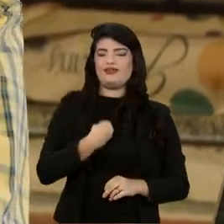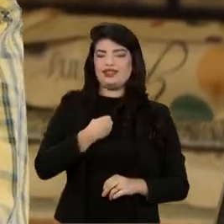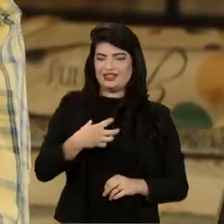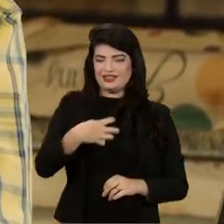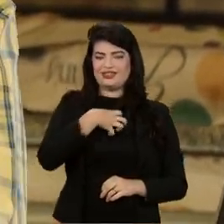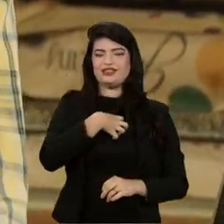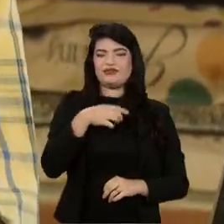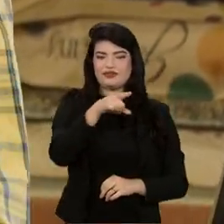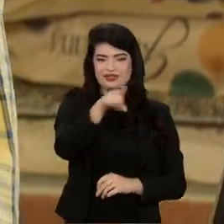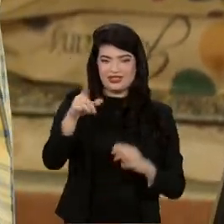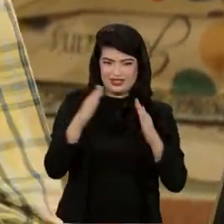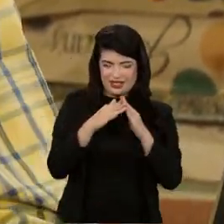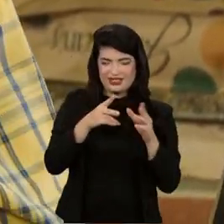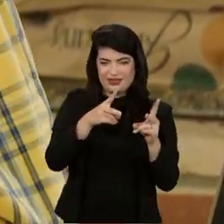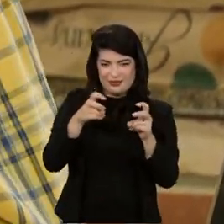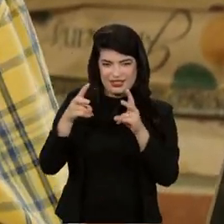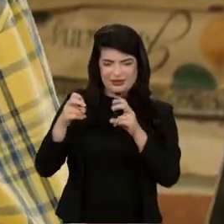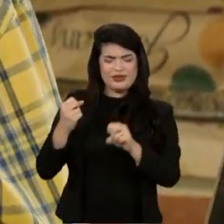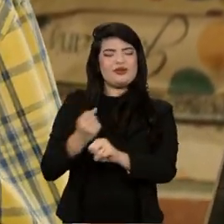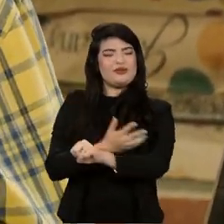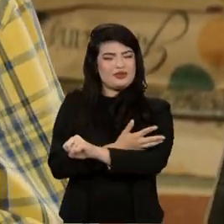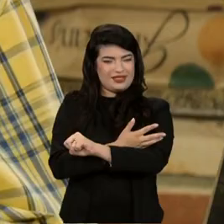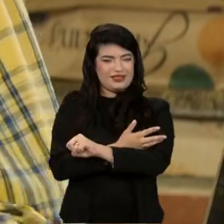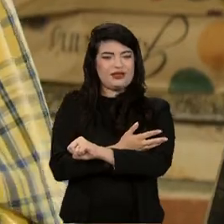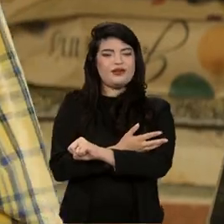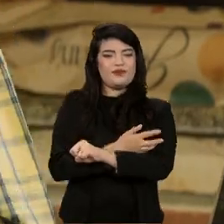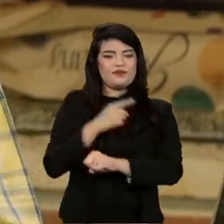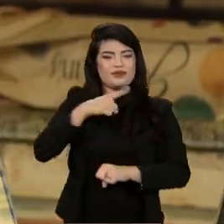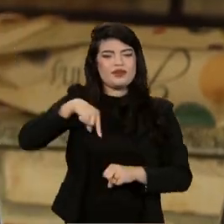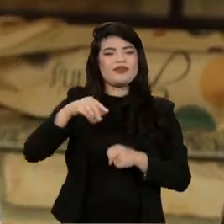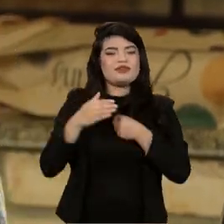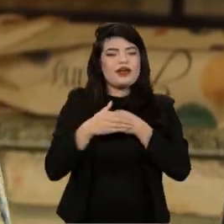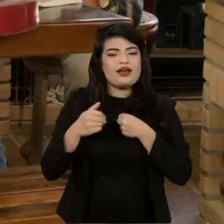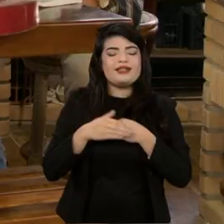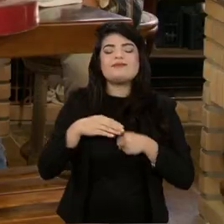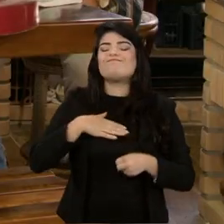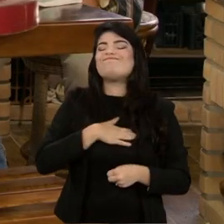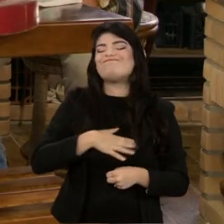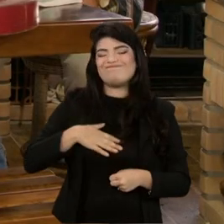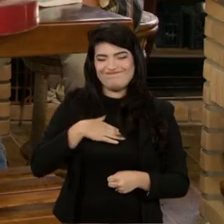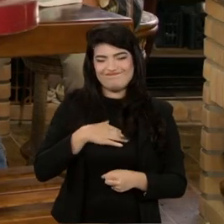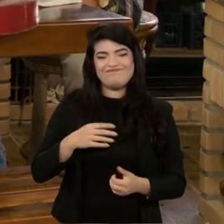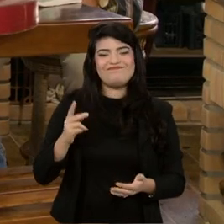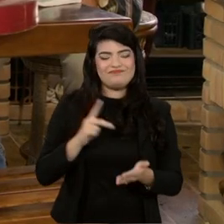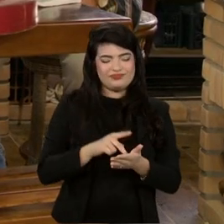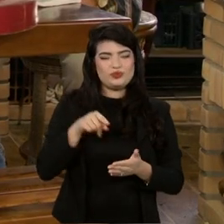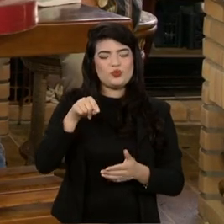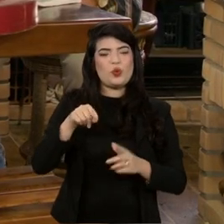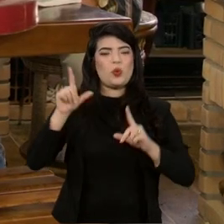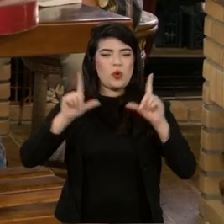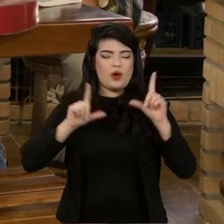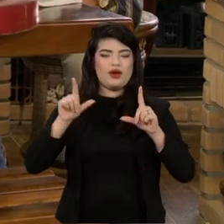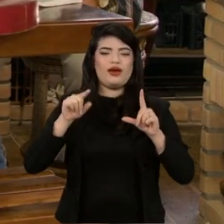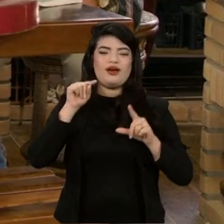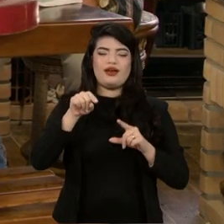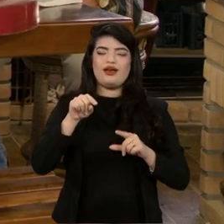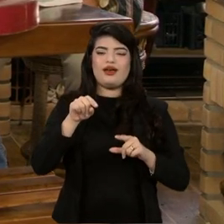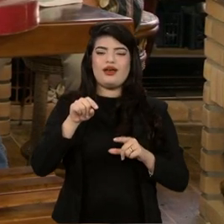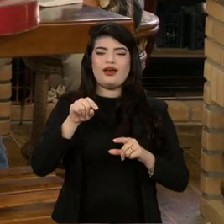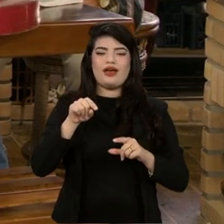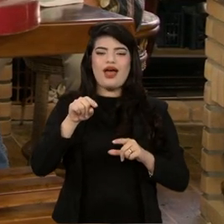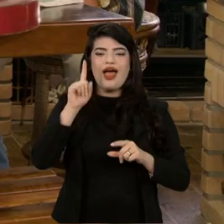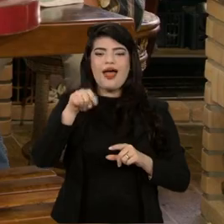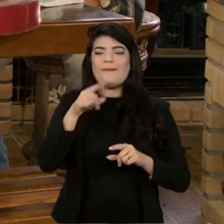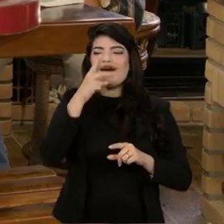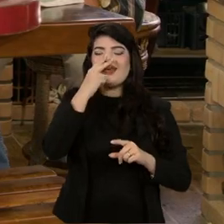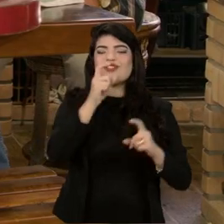Vocês estão em casa, estão percebendo a nossa emoção, nosso carinho, nosso prazer de estar fazendo esse programa. Isso não é um programa. É uma reunião